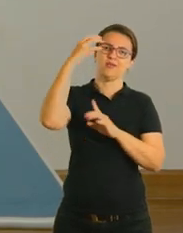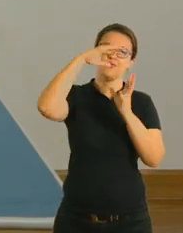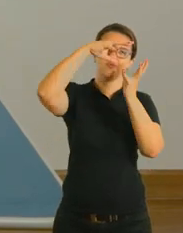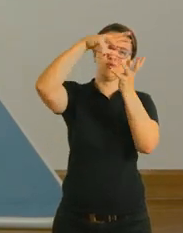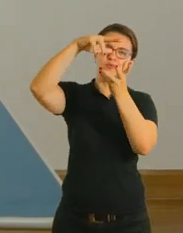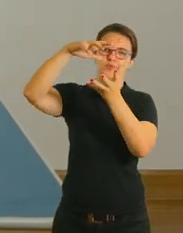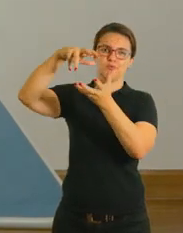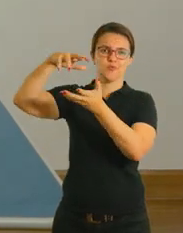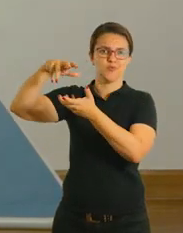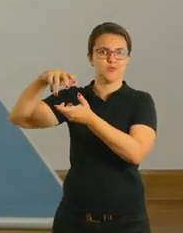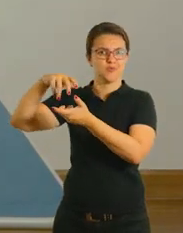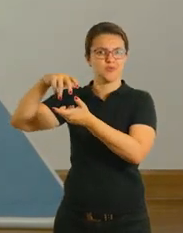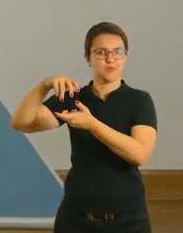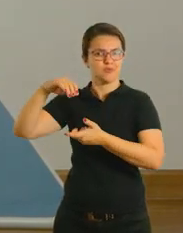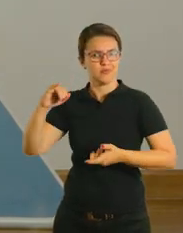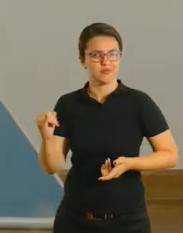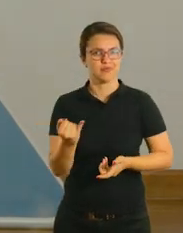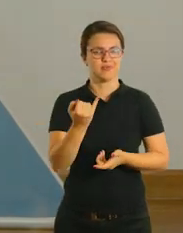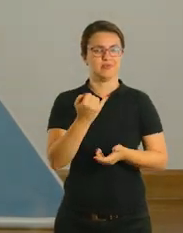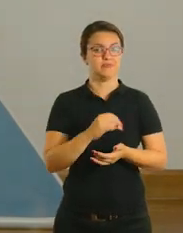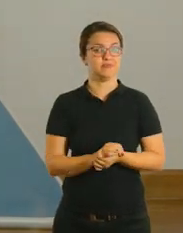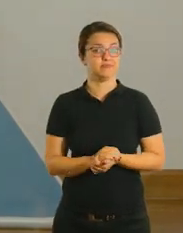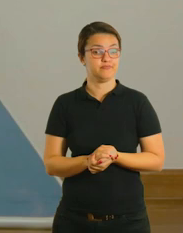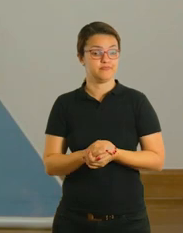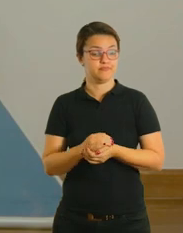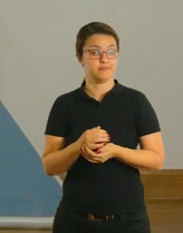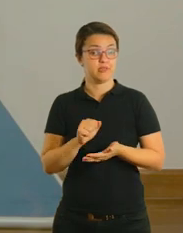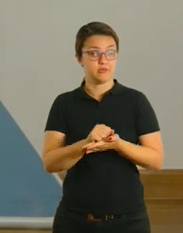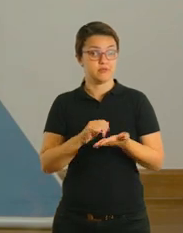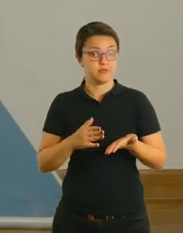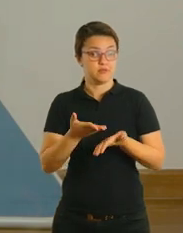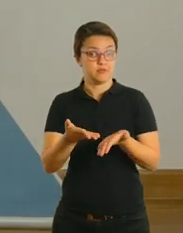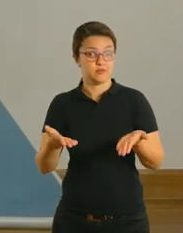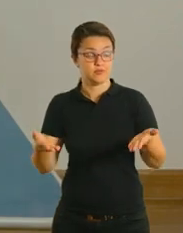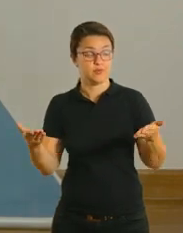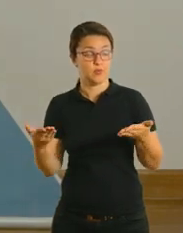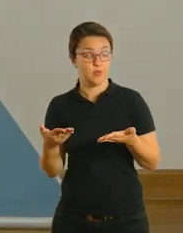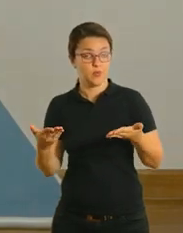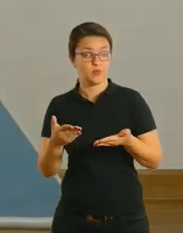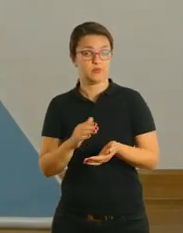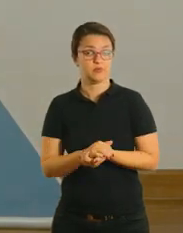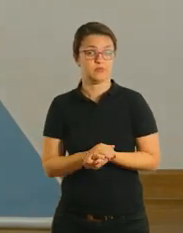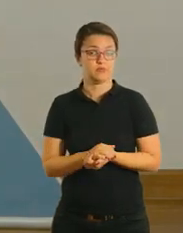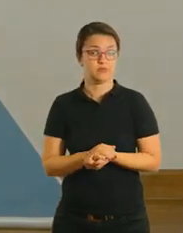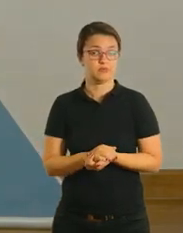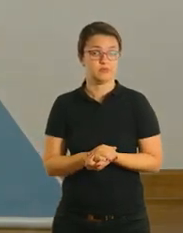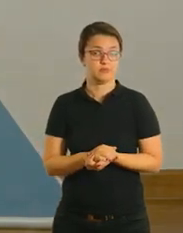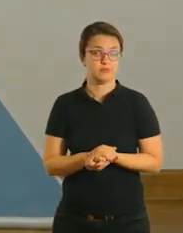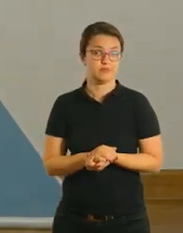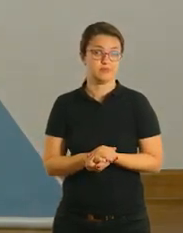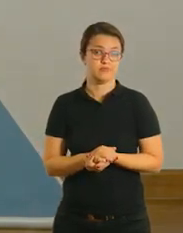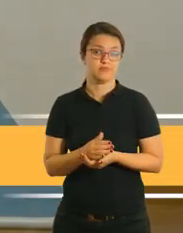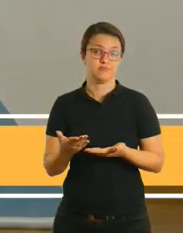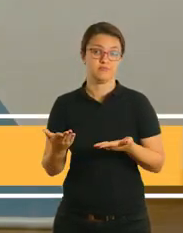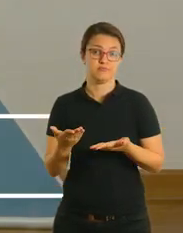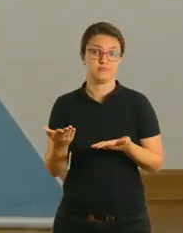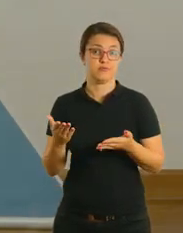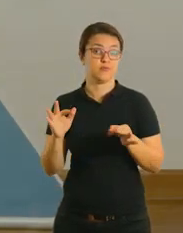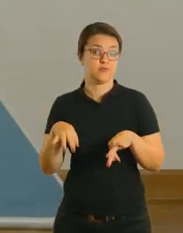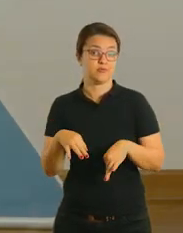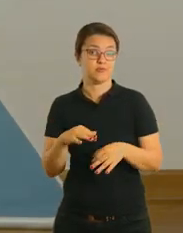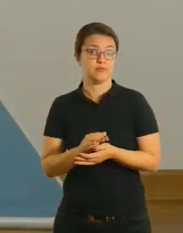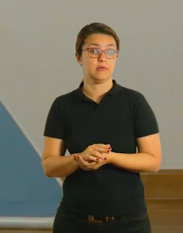espacial. Turminha, essa é a nossa aula de hoje. Por enquanto, estamos nos despedindo.